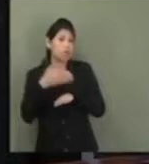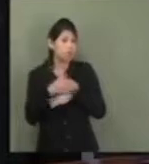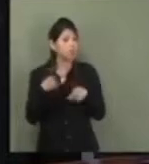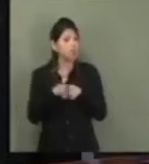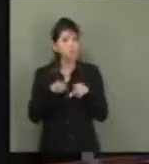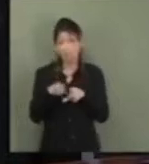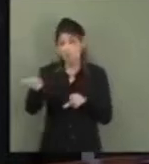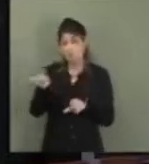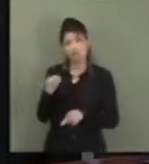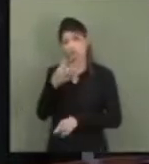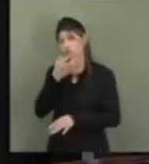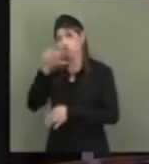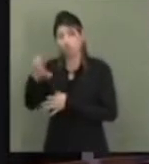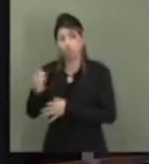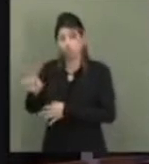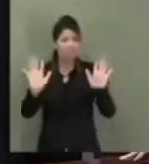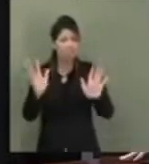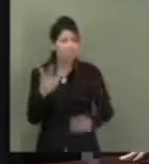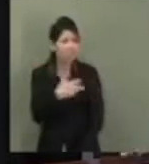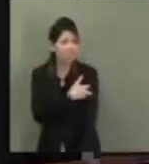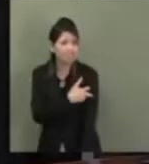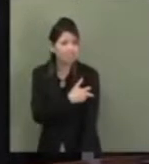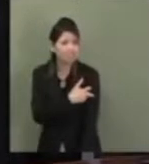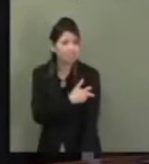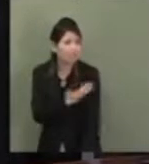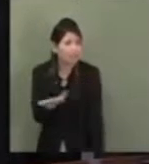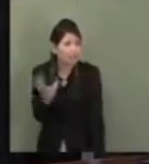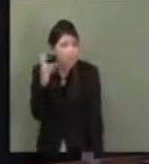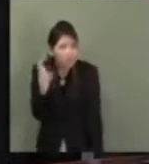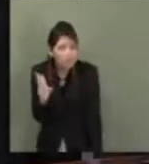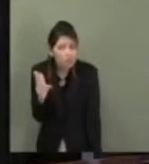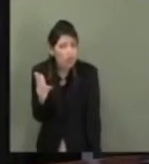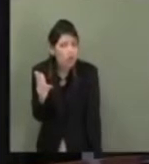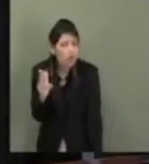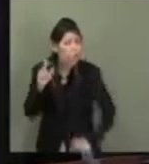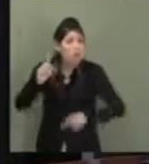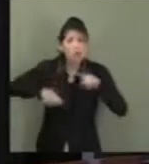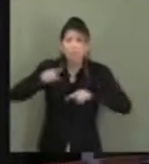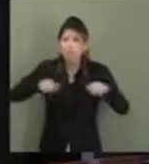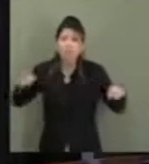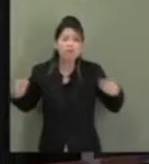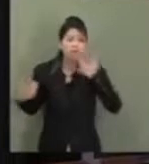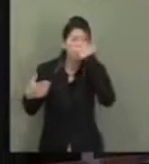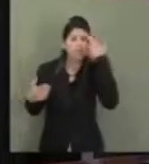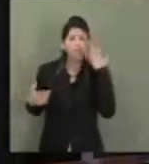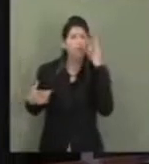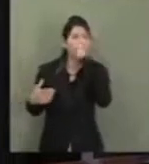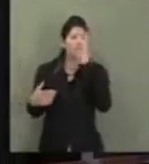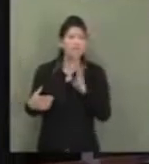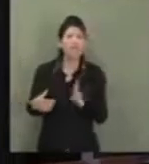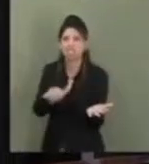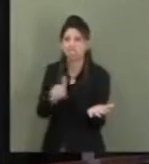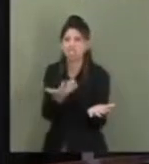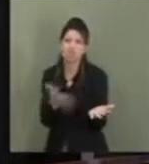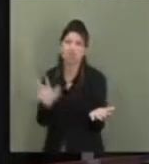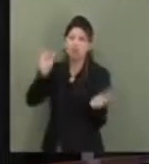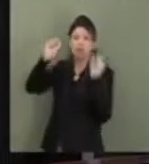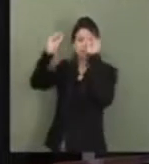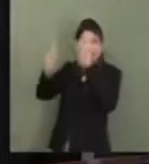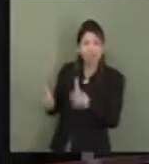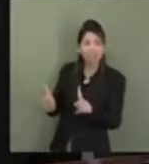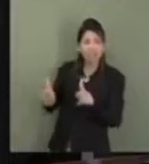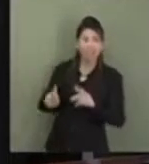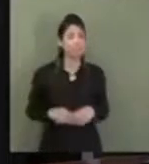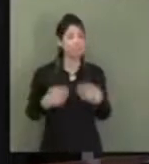dele, não se vacinar, como qualquer brasileiro. Foi o que ele sempre defendeu. Vacina está aí, toma quem quer. A senhora